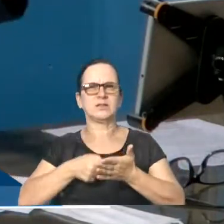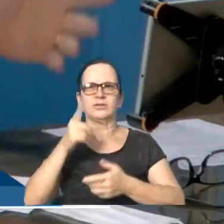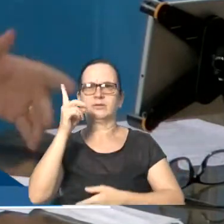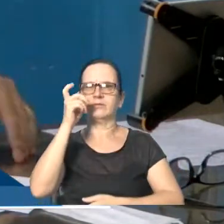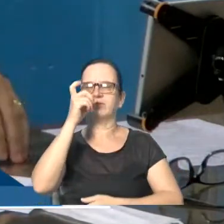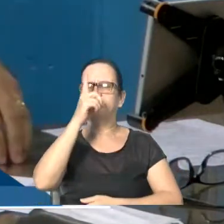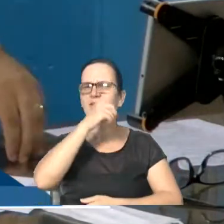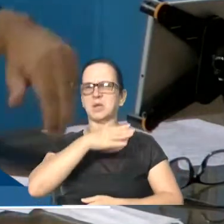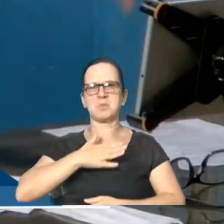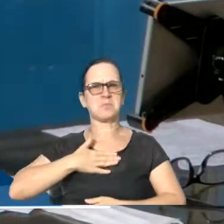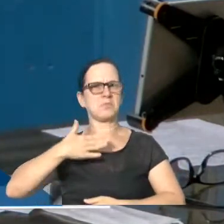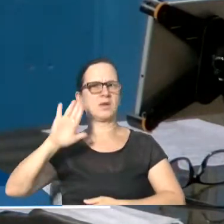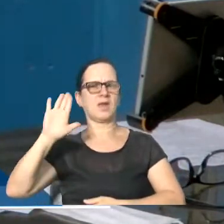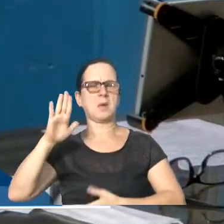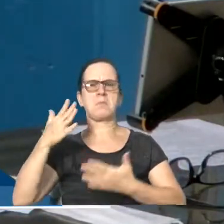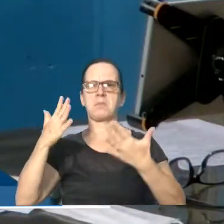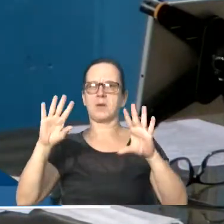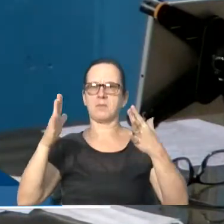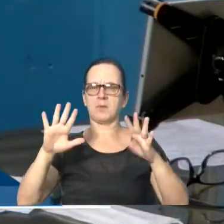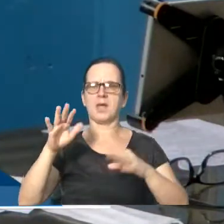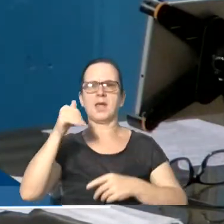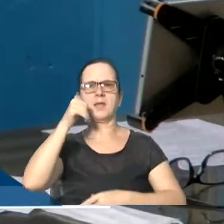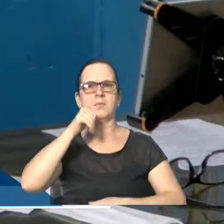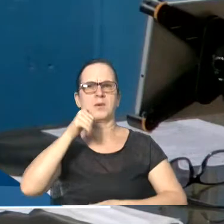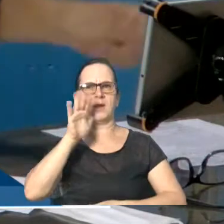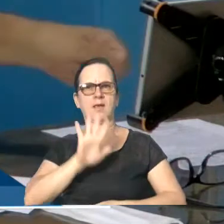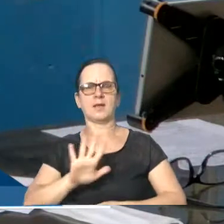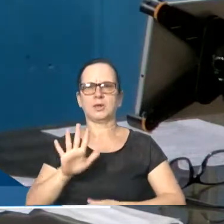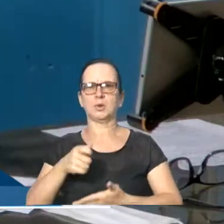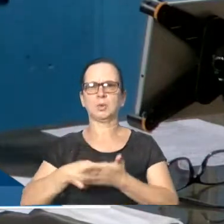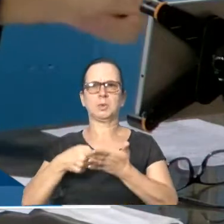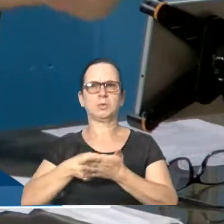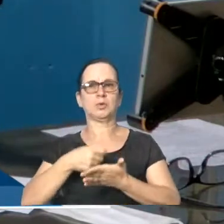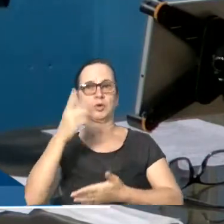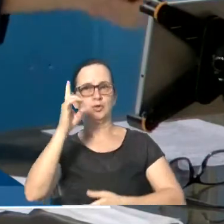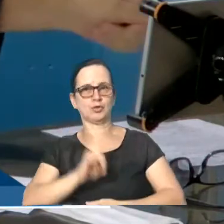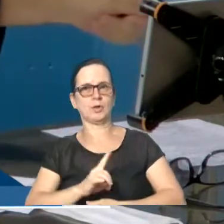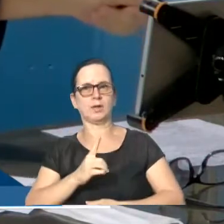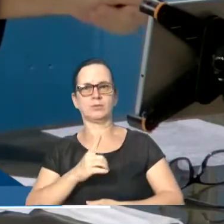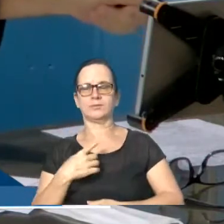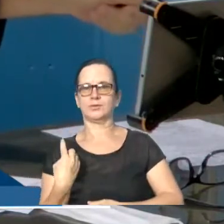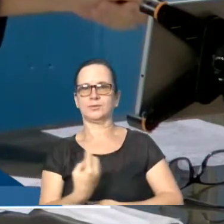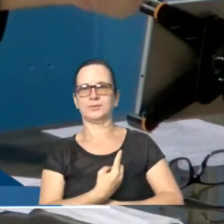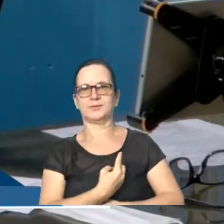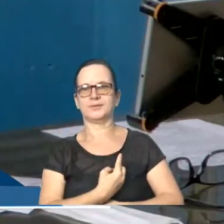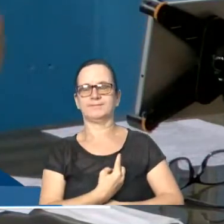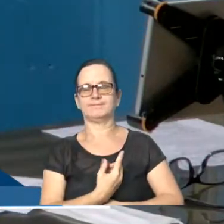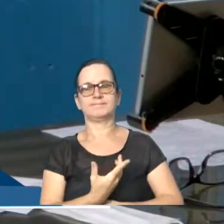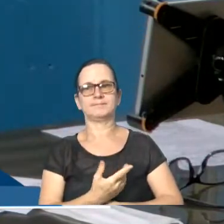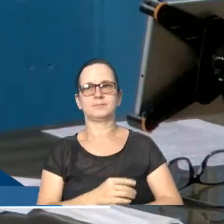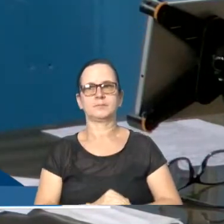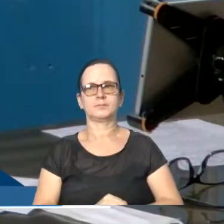muito fácil para mim falar assim, parabéns, mulheres, ao dia de vocês, e não brigo pelo direito de vocês. Hã?